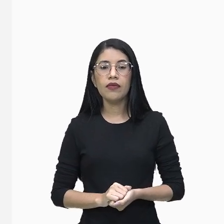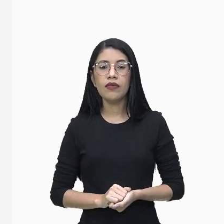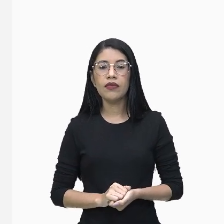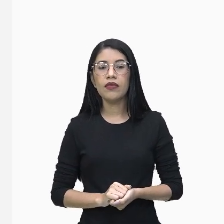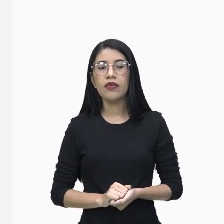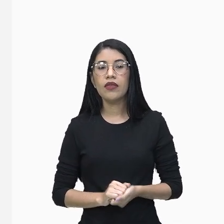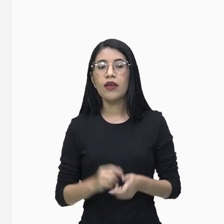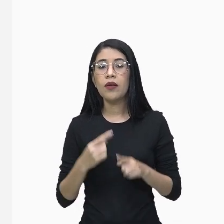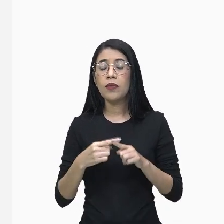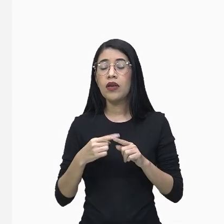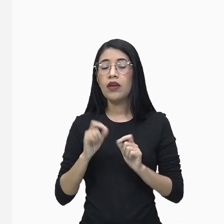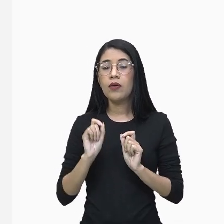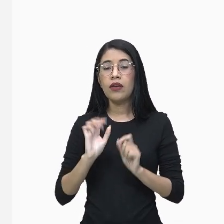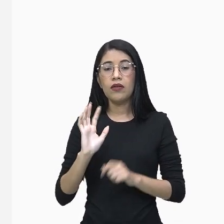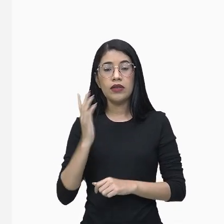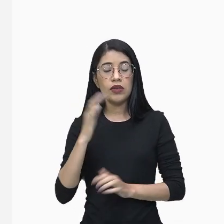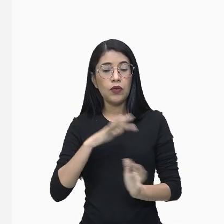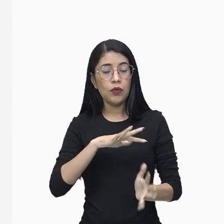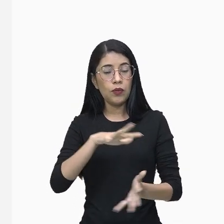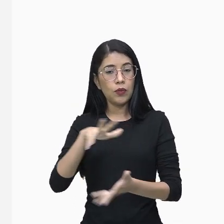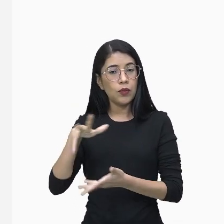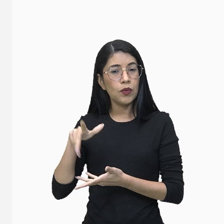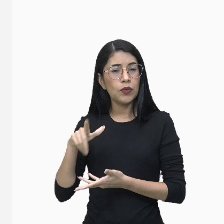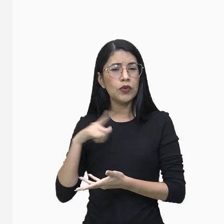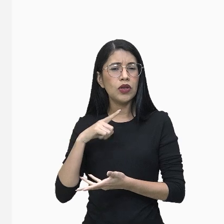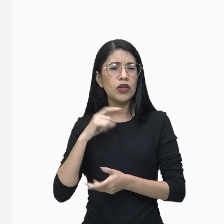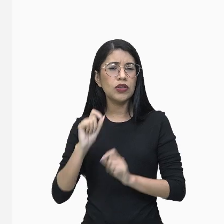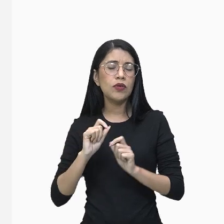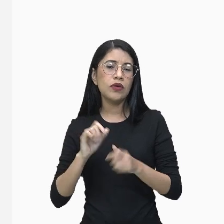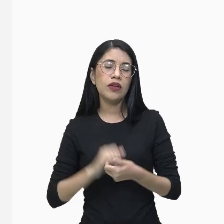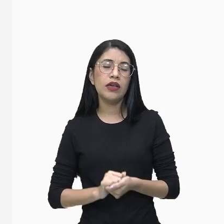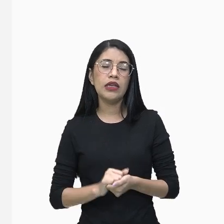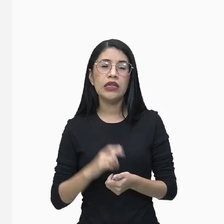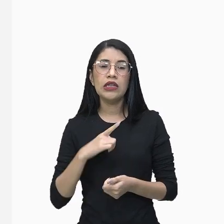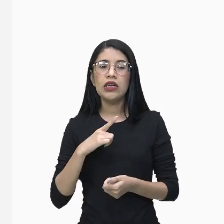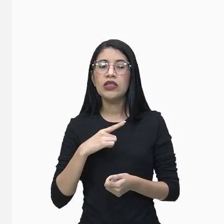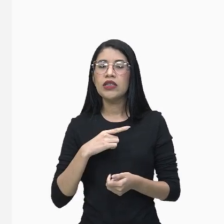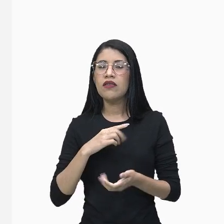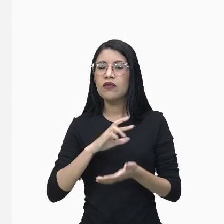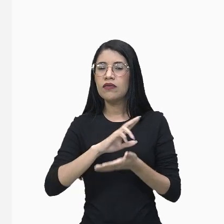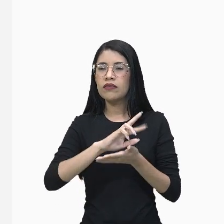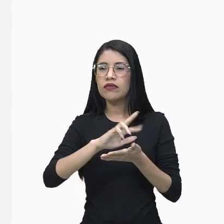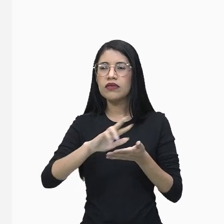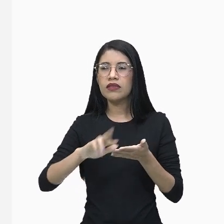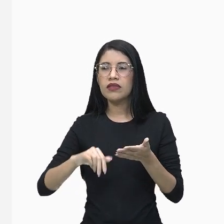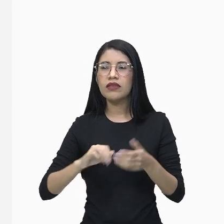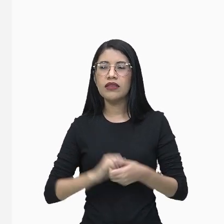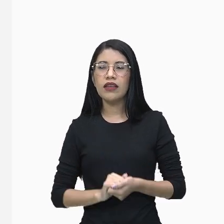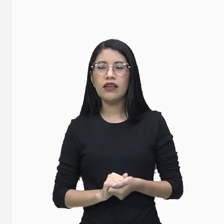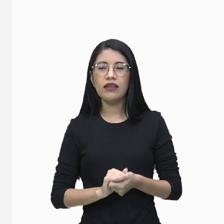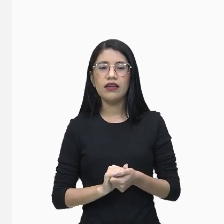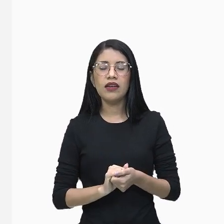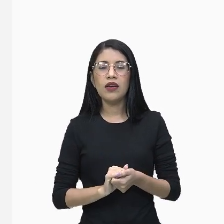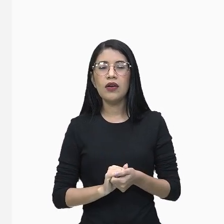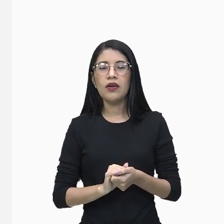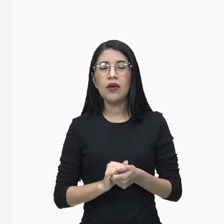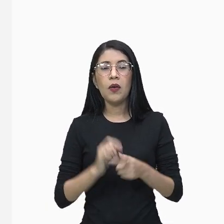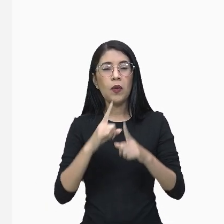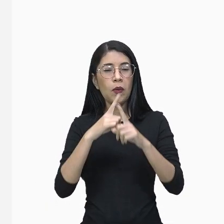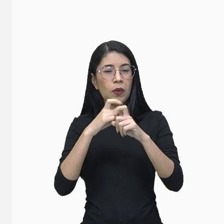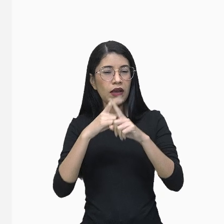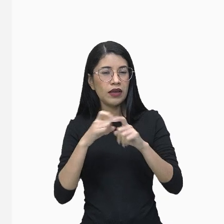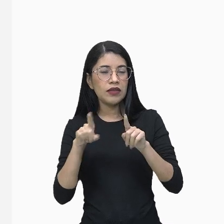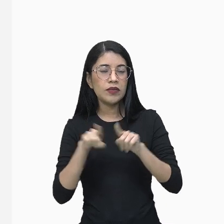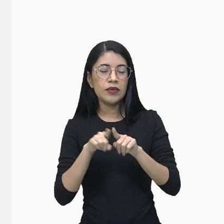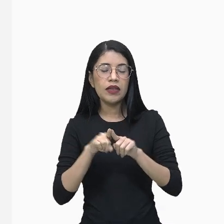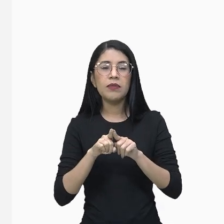o mundo assistia à época à ascensão dos regimes totalitários como o nazismo e o fascismo. A Segunda